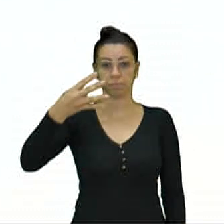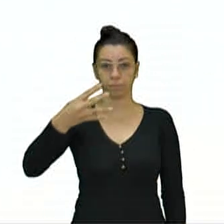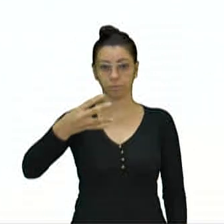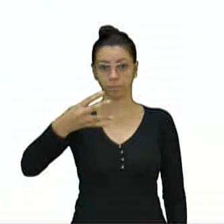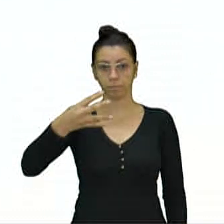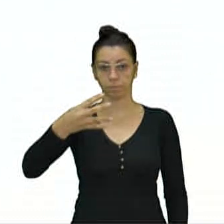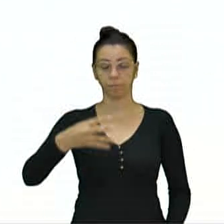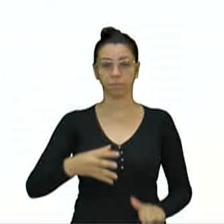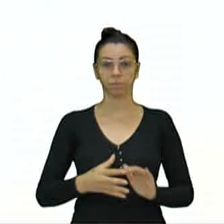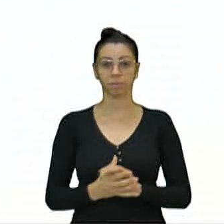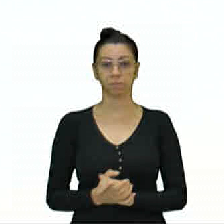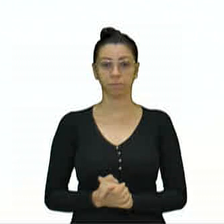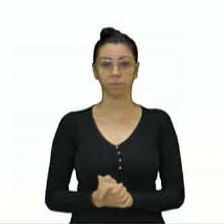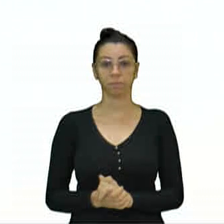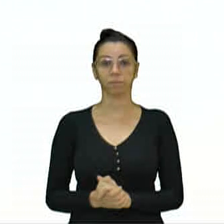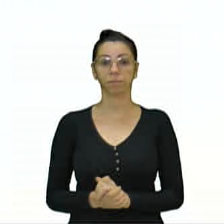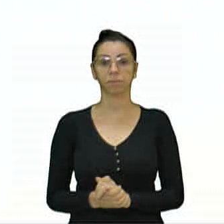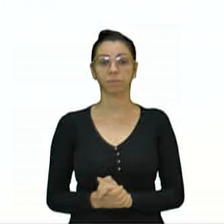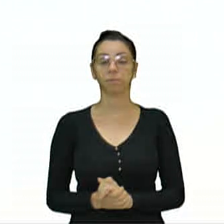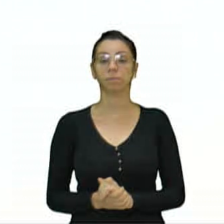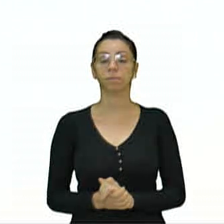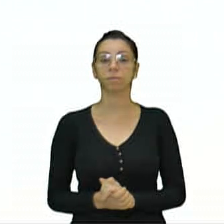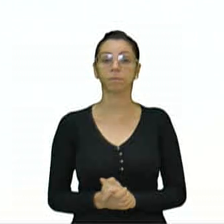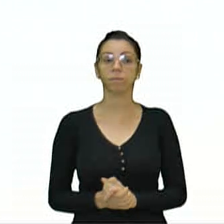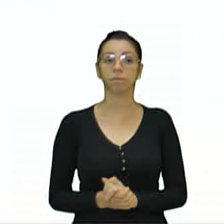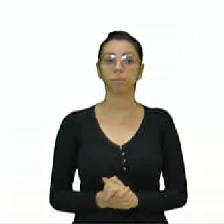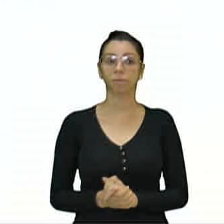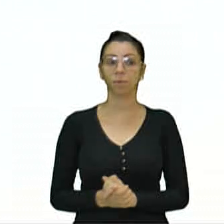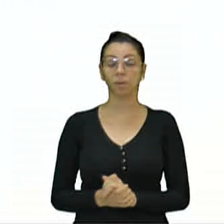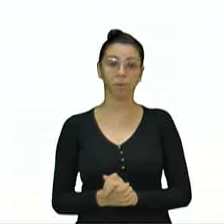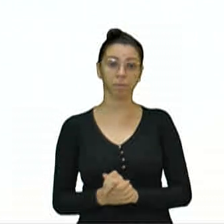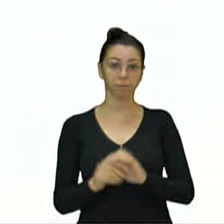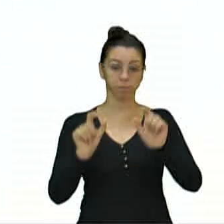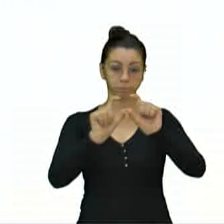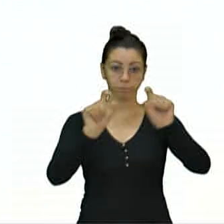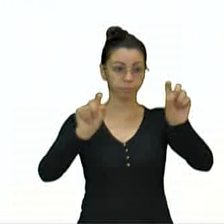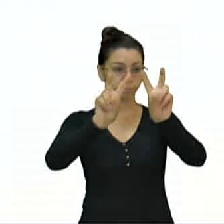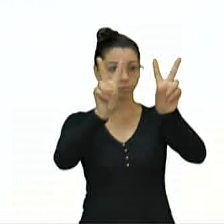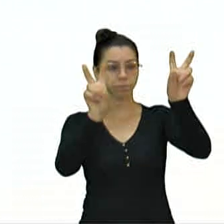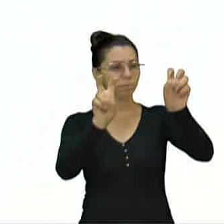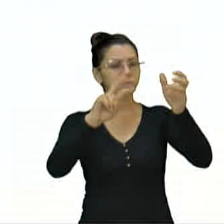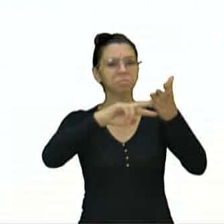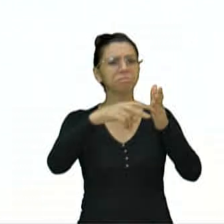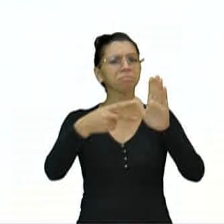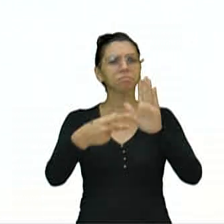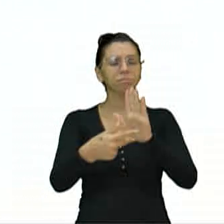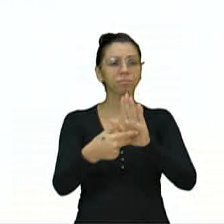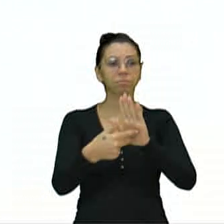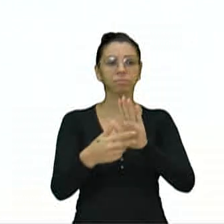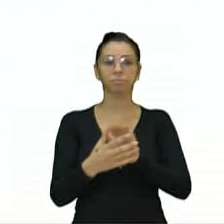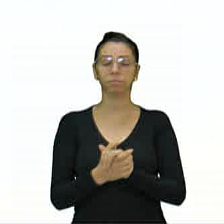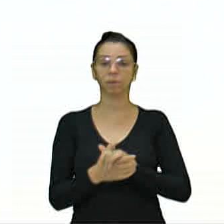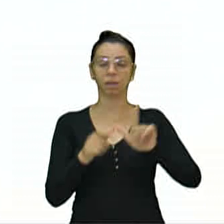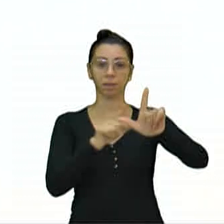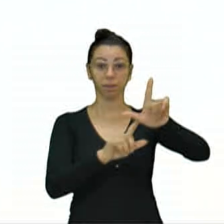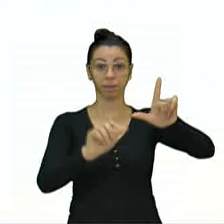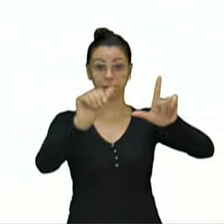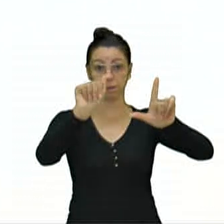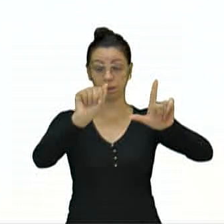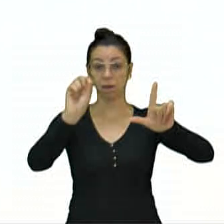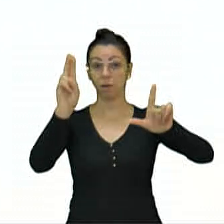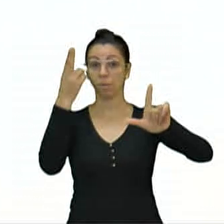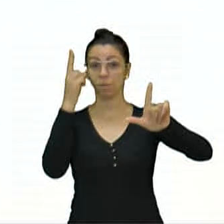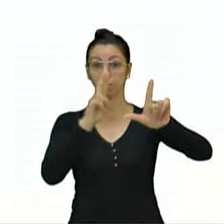Leisure activity is the same as. A expressão leisure activity é o mesmo que o quê? Boring activity or